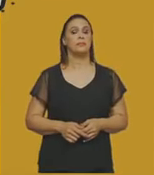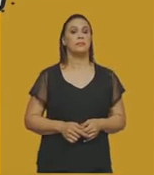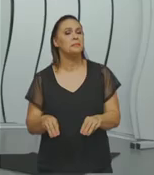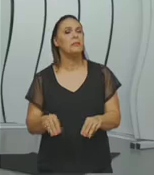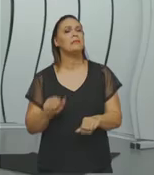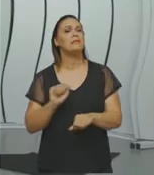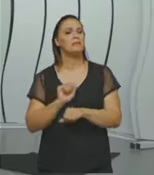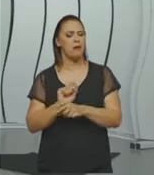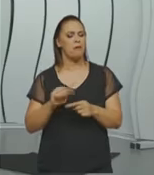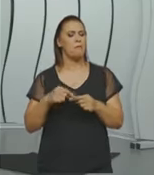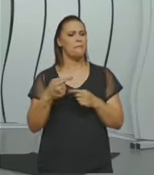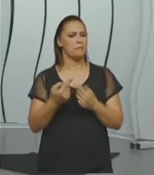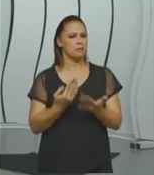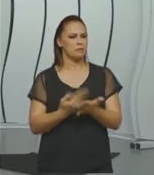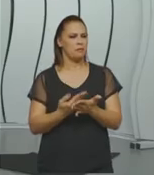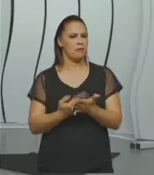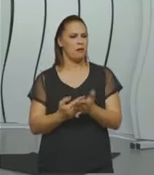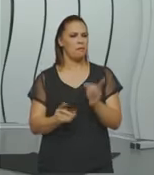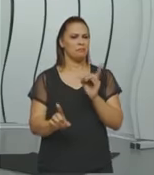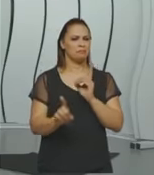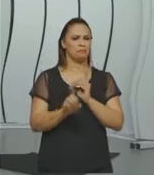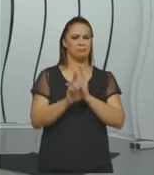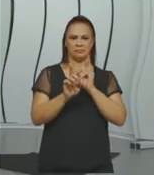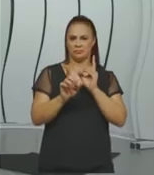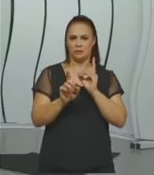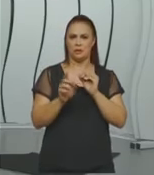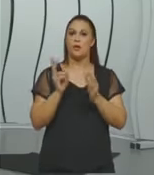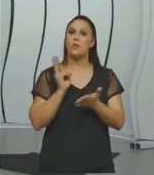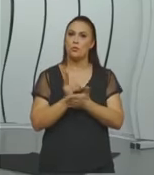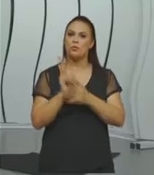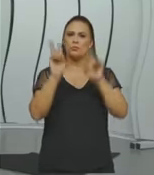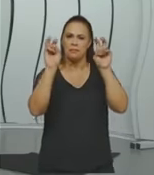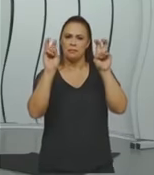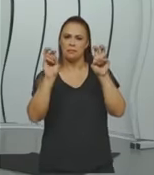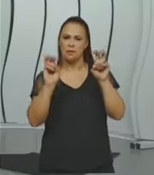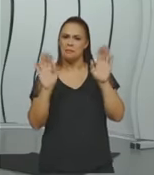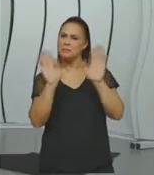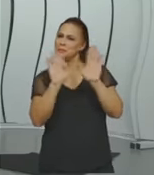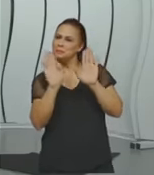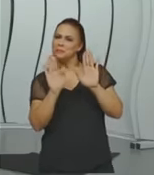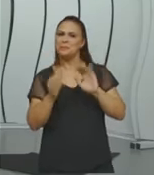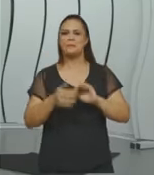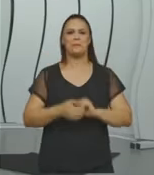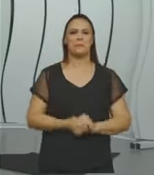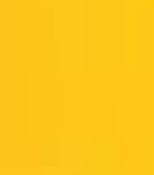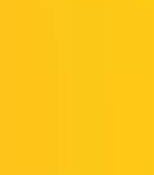vocês até a nossa próxima aula, onde continuaremos a falar desse assunto. Até mais!